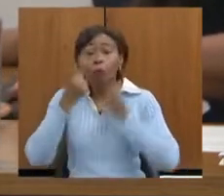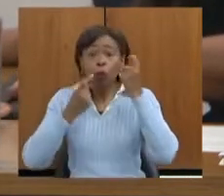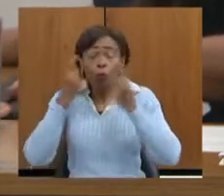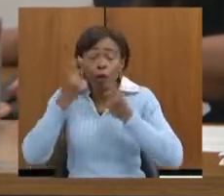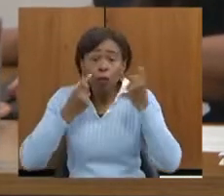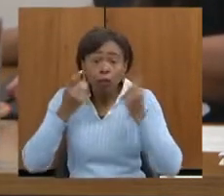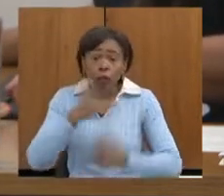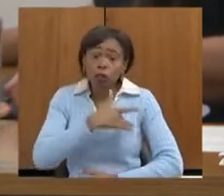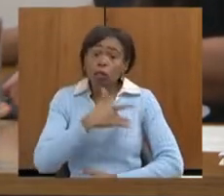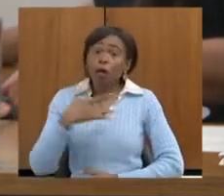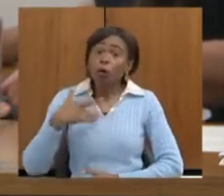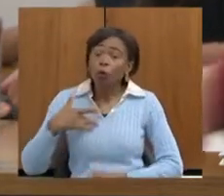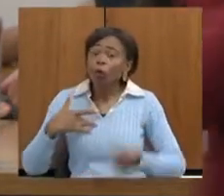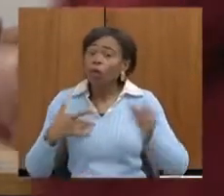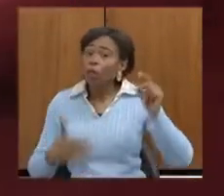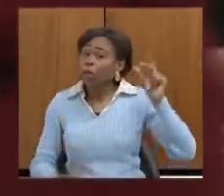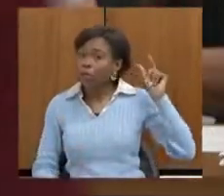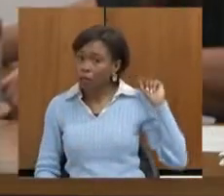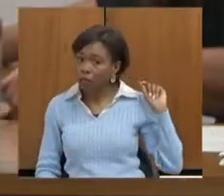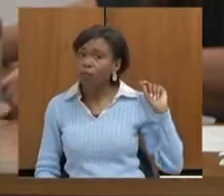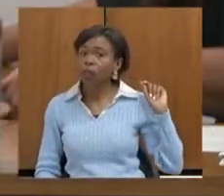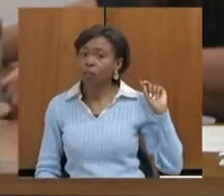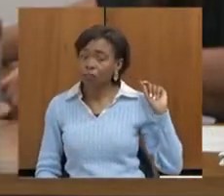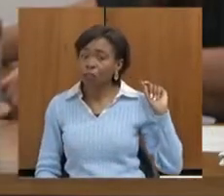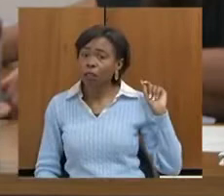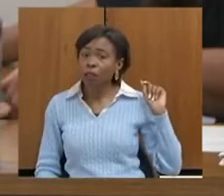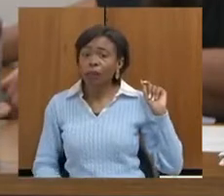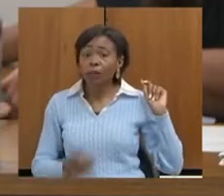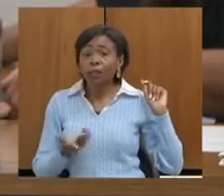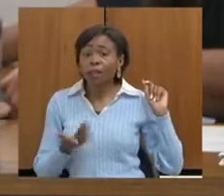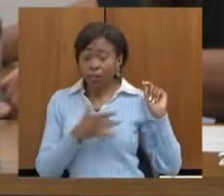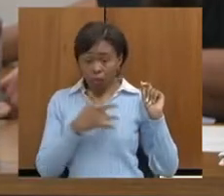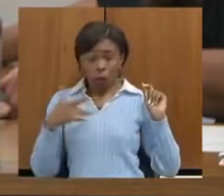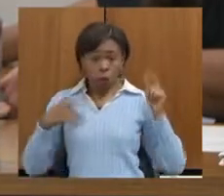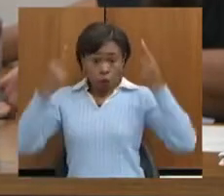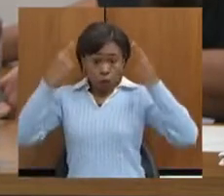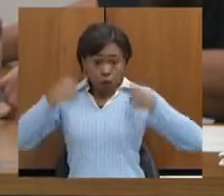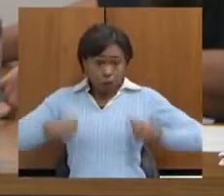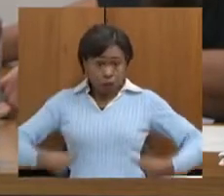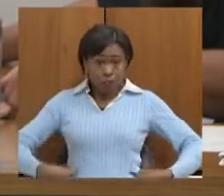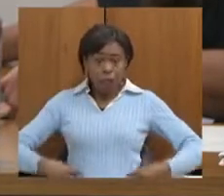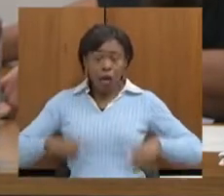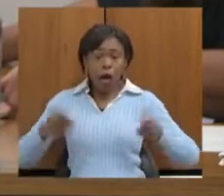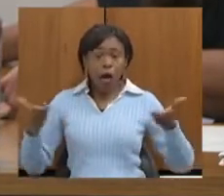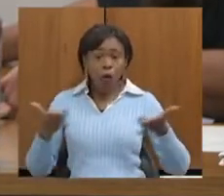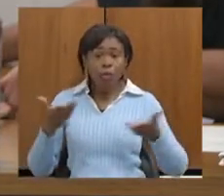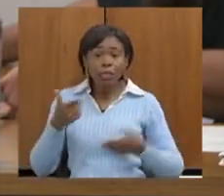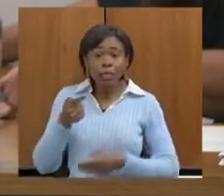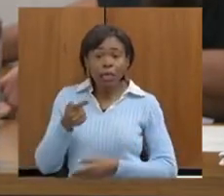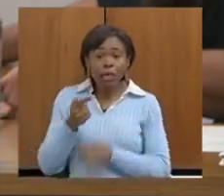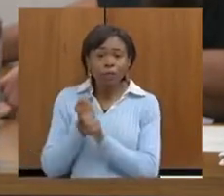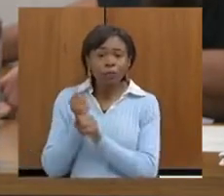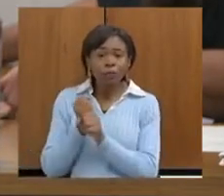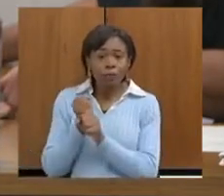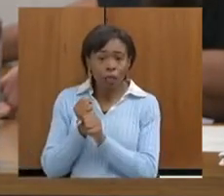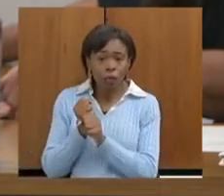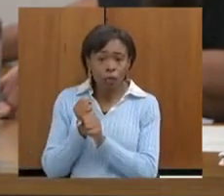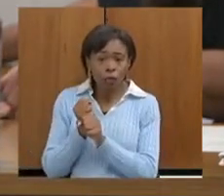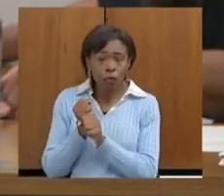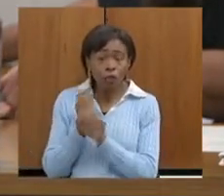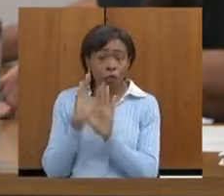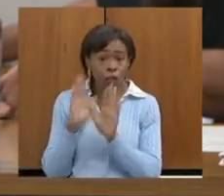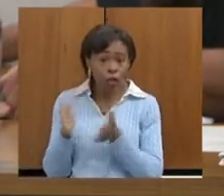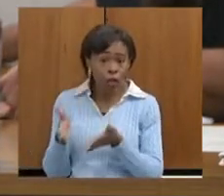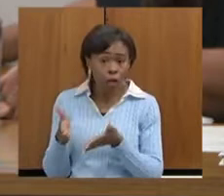desde aquele primeiro momento muitas vezes estão a mente saúde física e hoje sete anos depois as pessoas